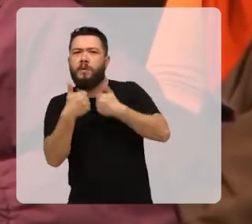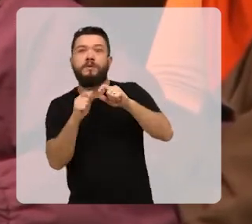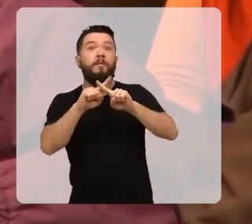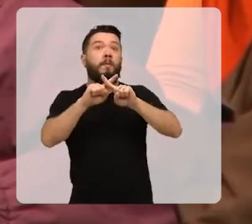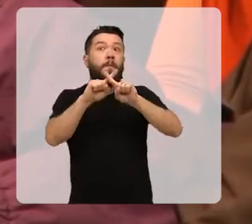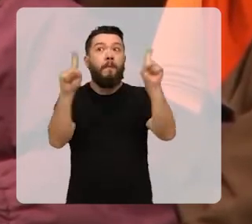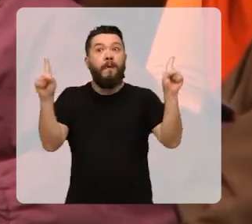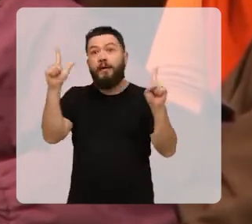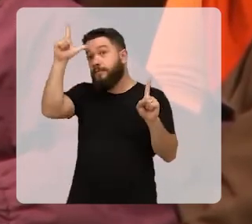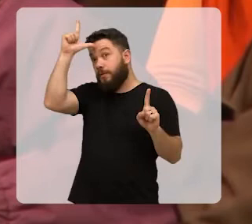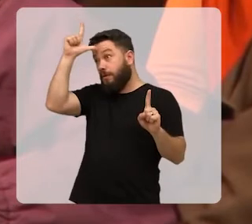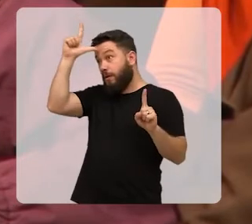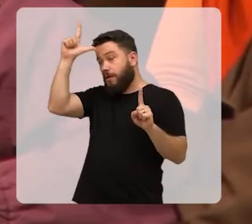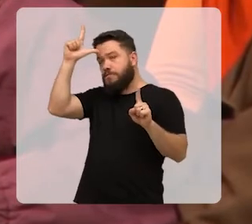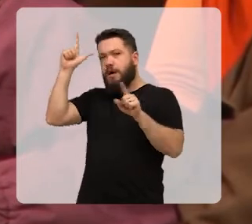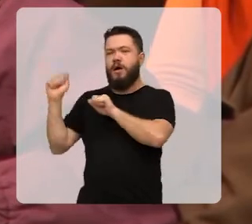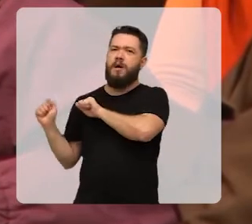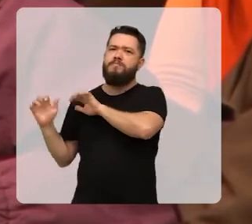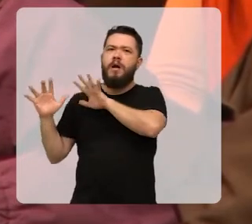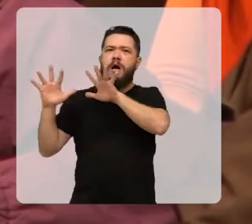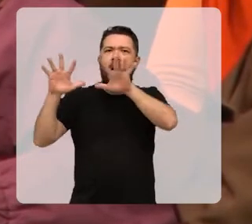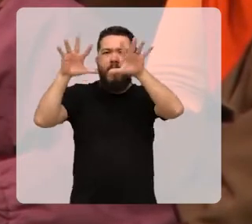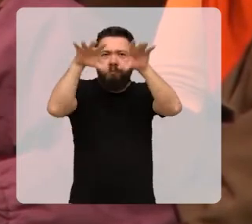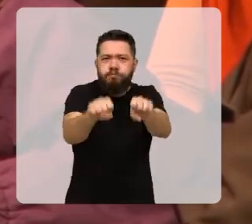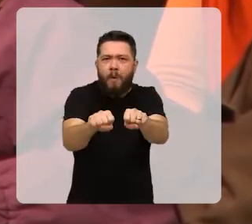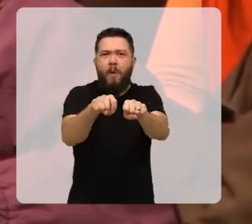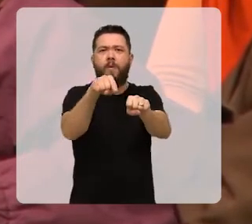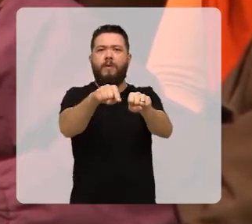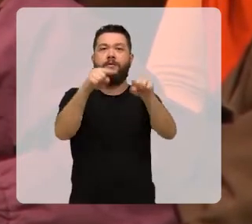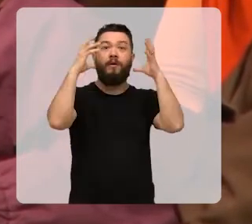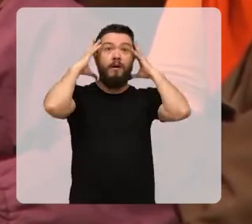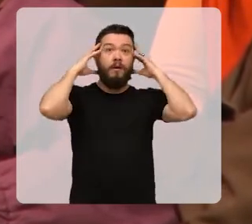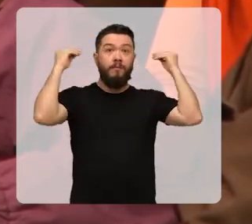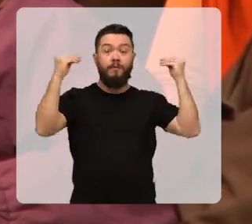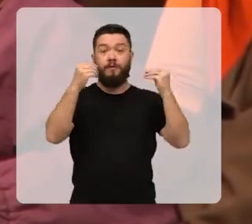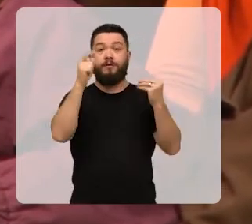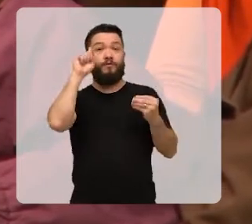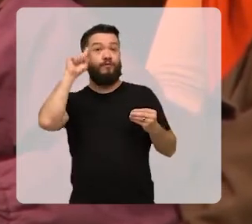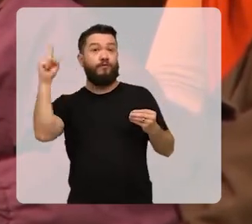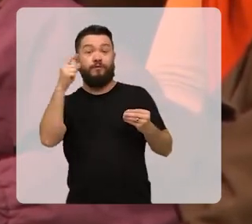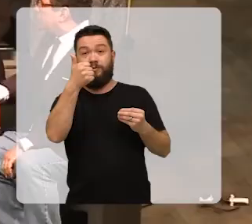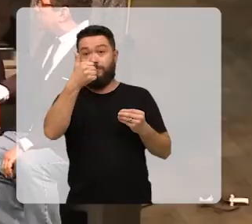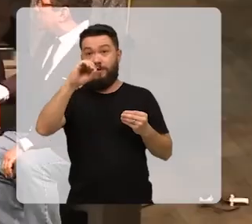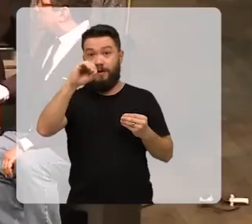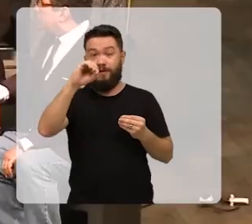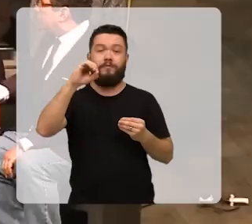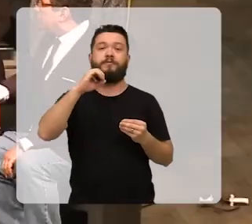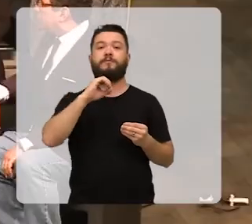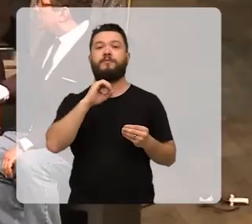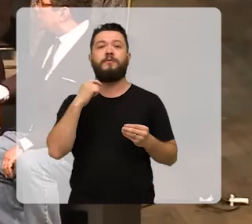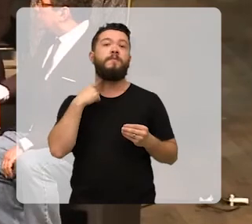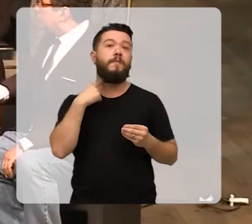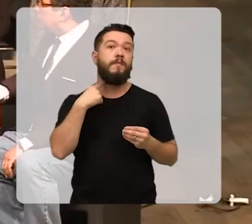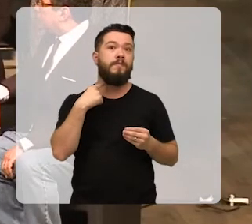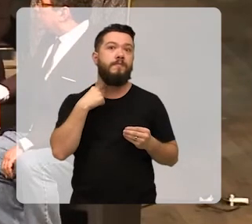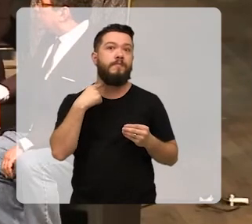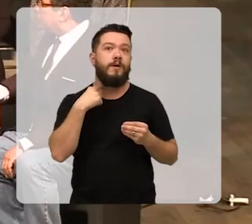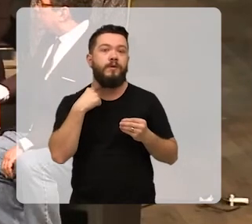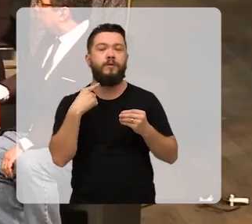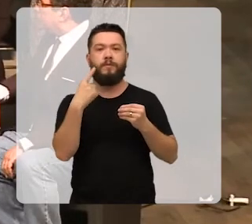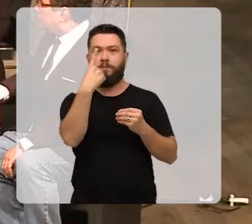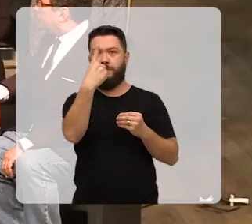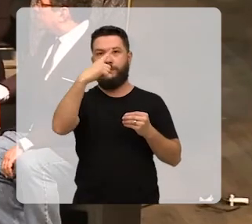e ocuparam a Holanda em 10 de maio de 1940, sem declaração de guerra